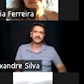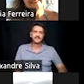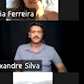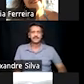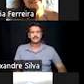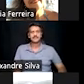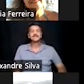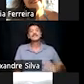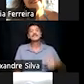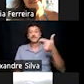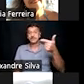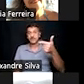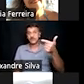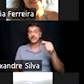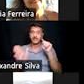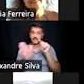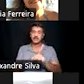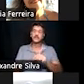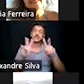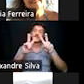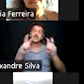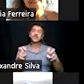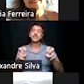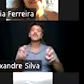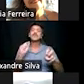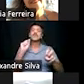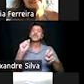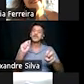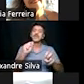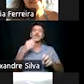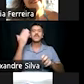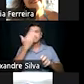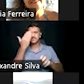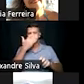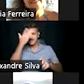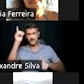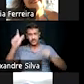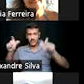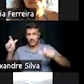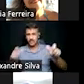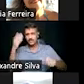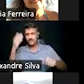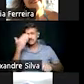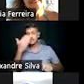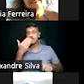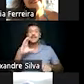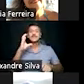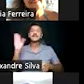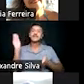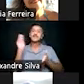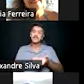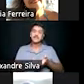E a segunda pergunta dela é sobre a inclusão dos invisíveis na ciência, né? Se o senhor propõe considerar as pessoas que ajudaram